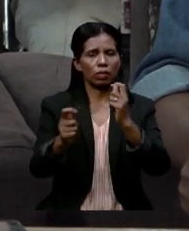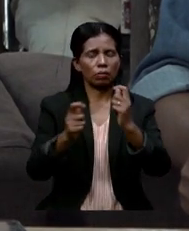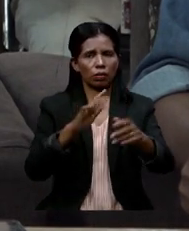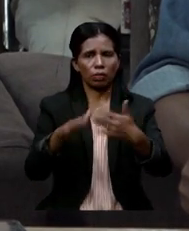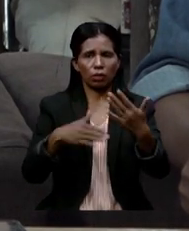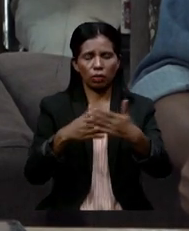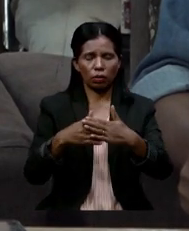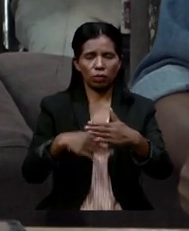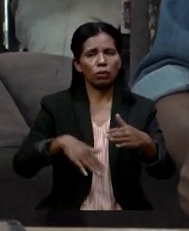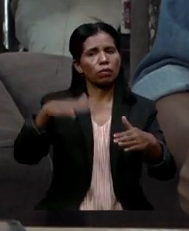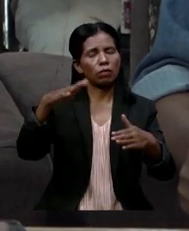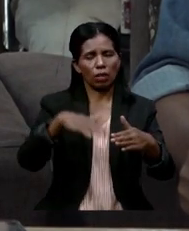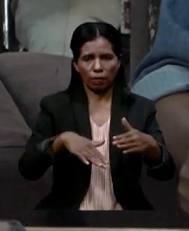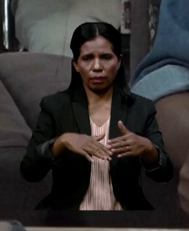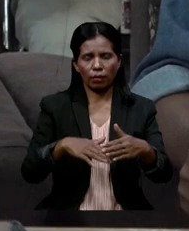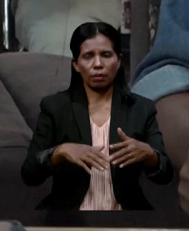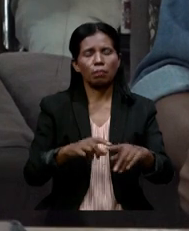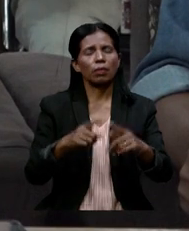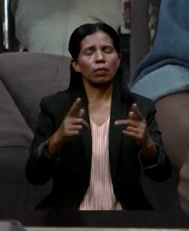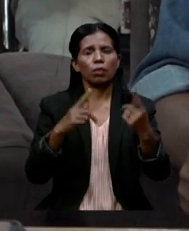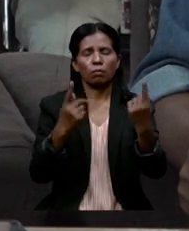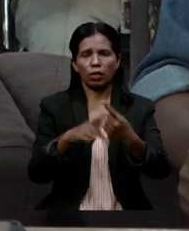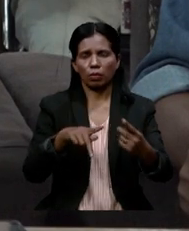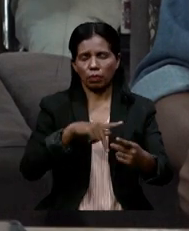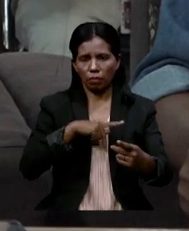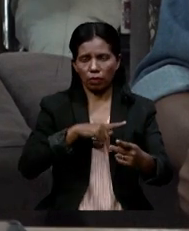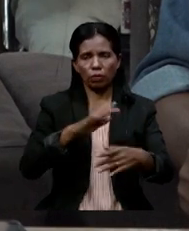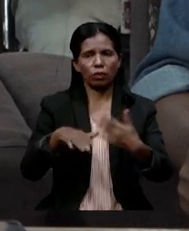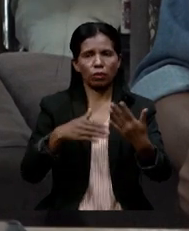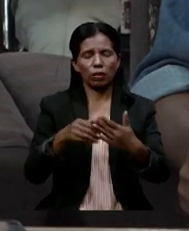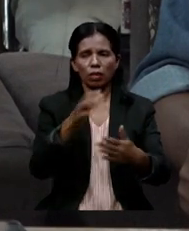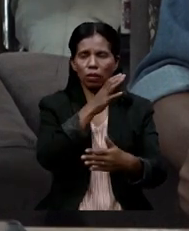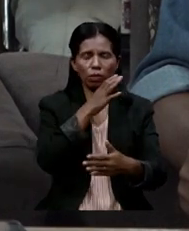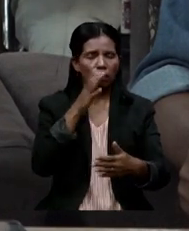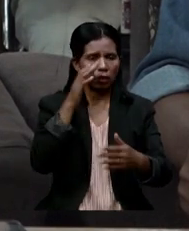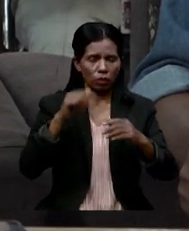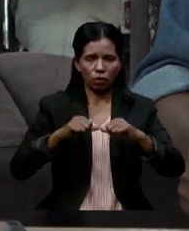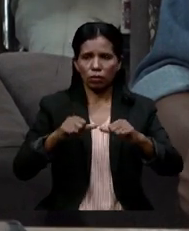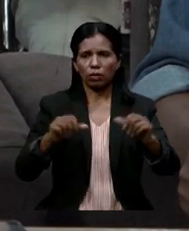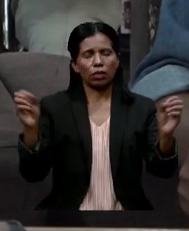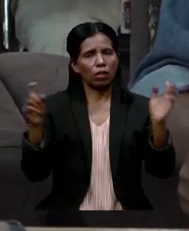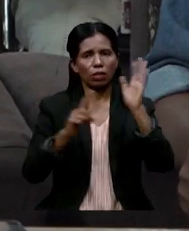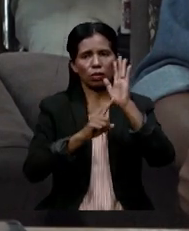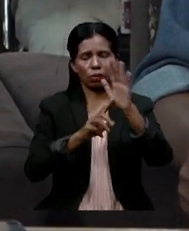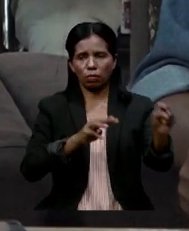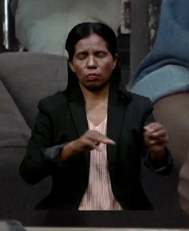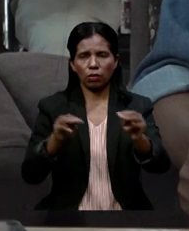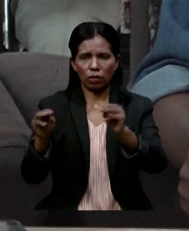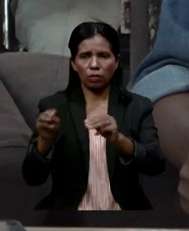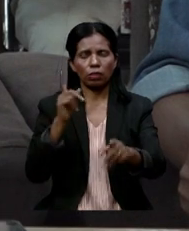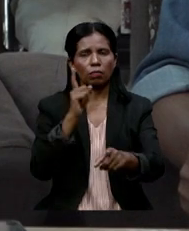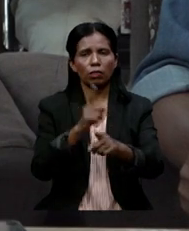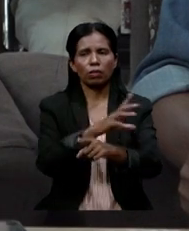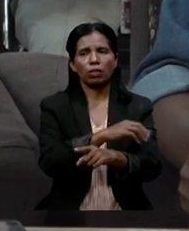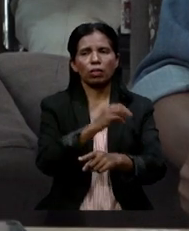tun saide. Mas bem, setor produtivo sir, liliu agricultura nebe continua lá tudo mudança significativa